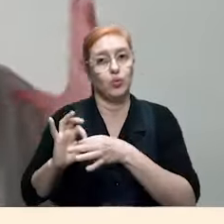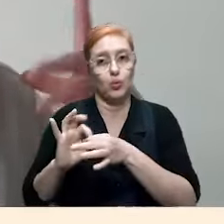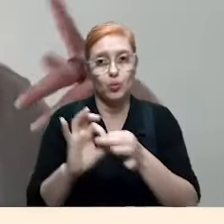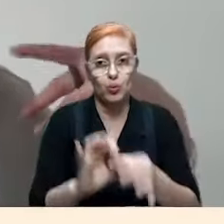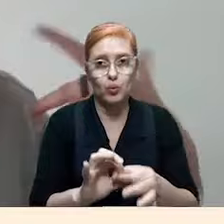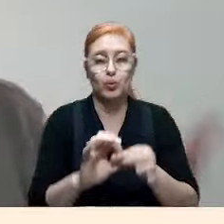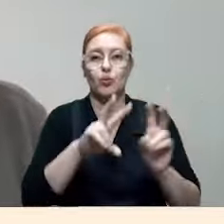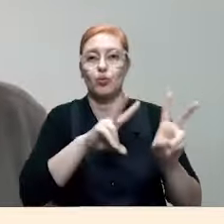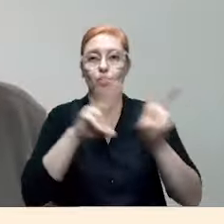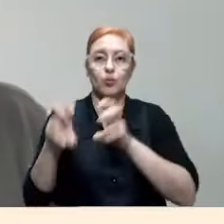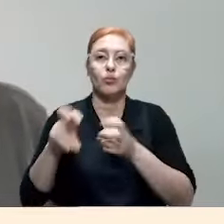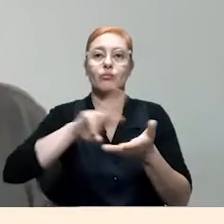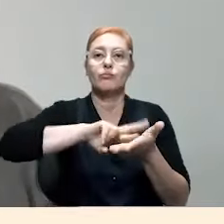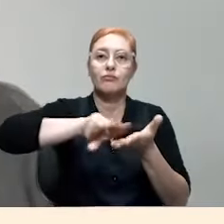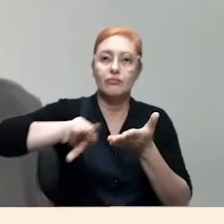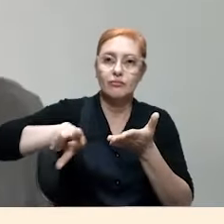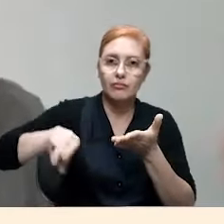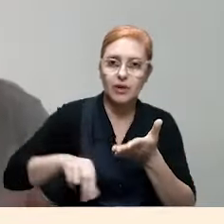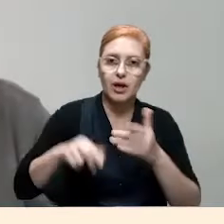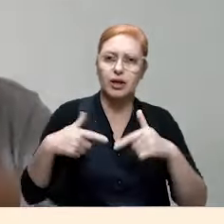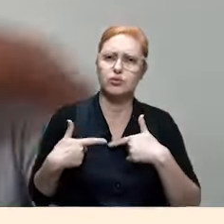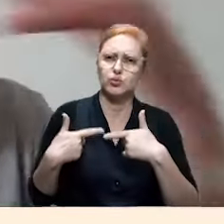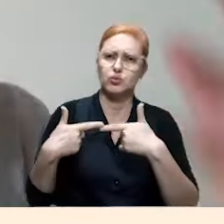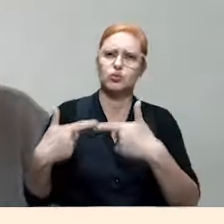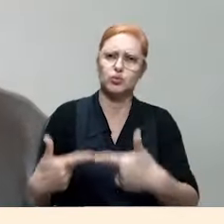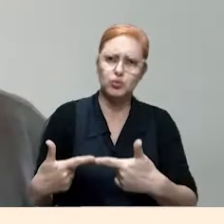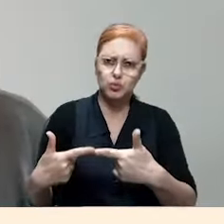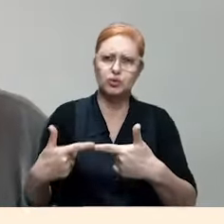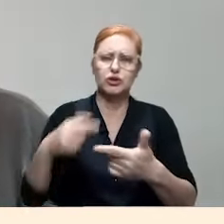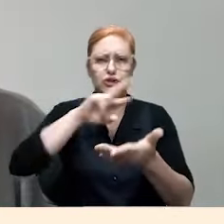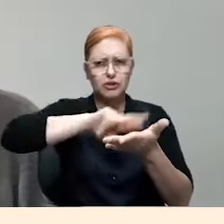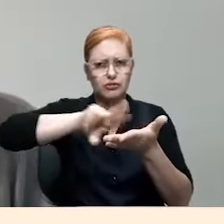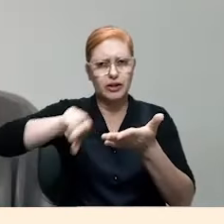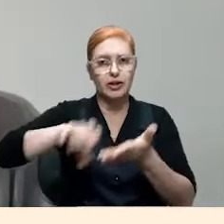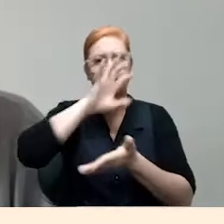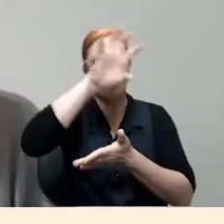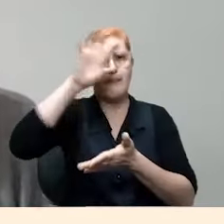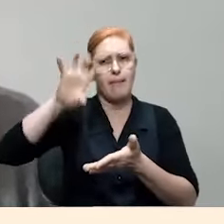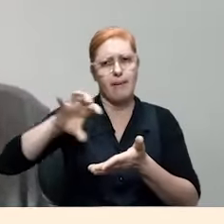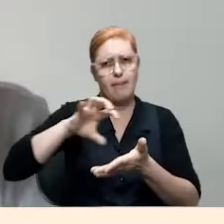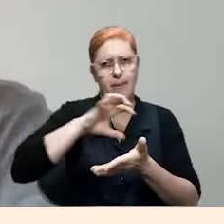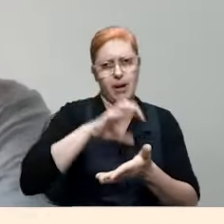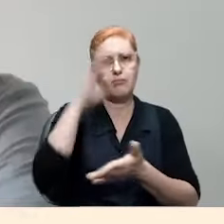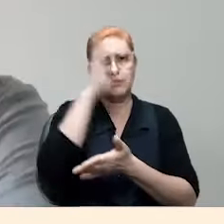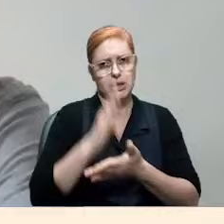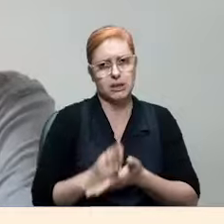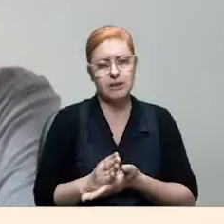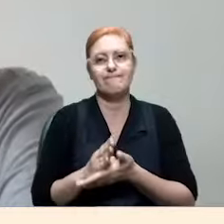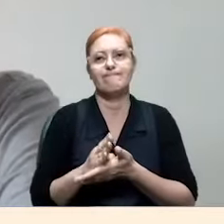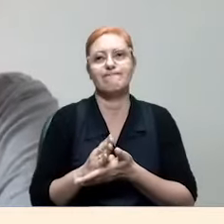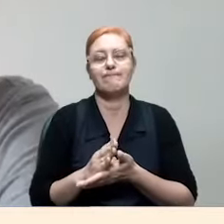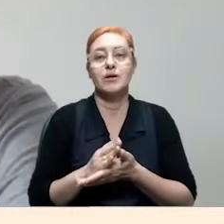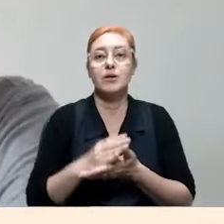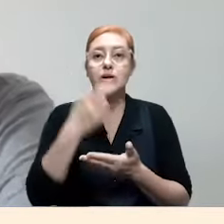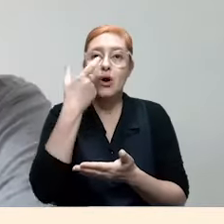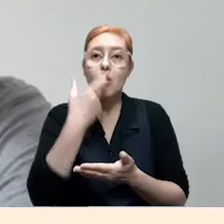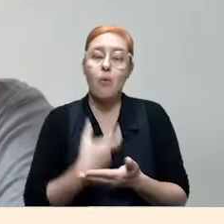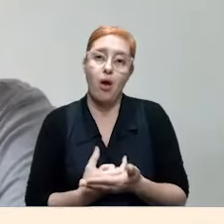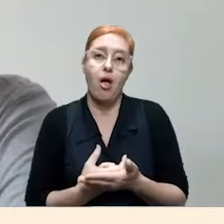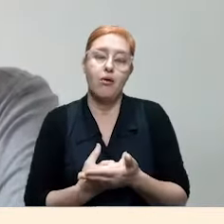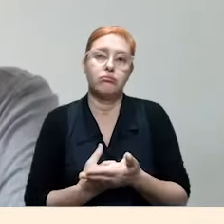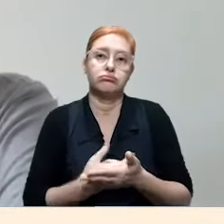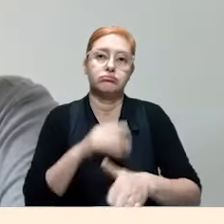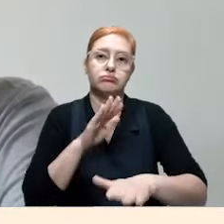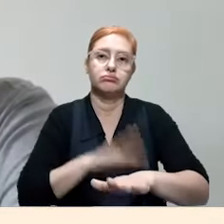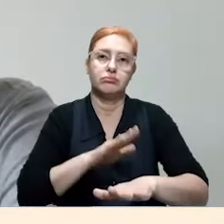sobre a diversidade dessas lutas nas diferentes regiões do Brasil. E aí eu estou, nesse